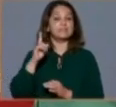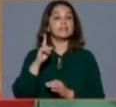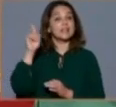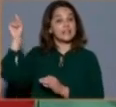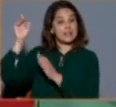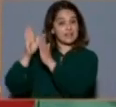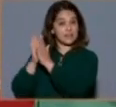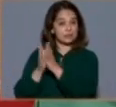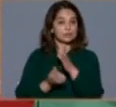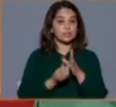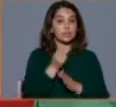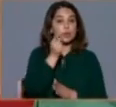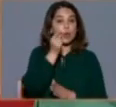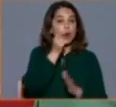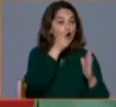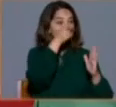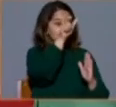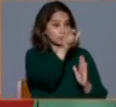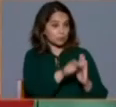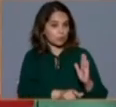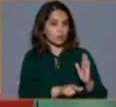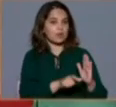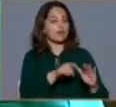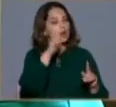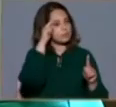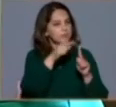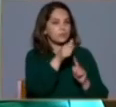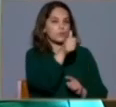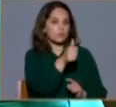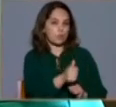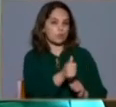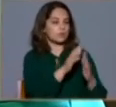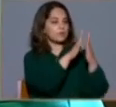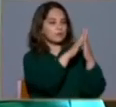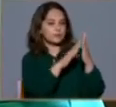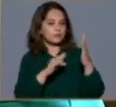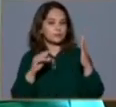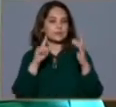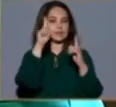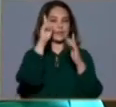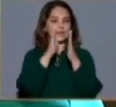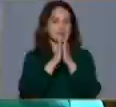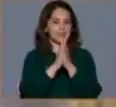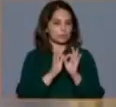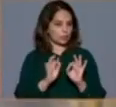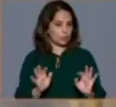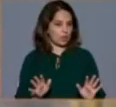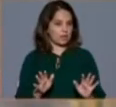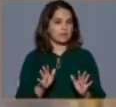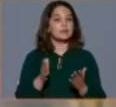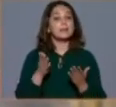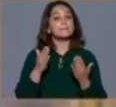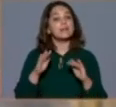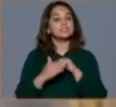ser incorruptível e fê-lo à imagem da sua própria natureza. Foi pela